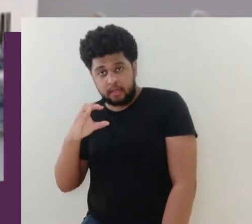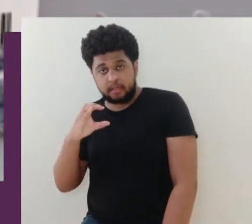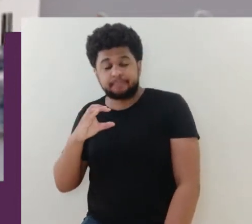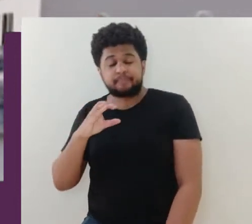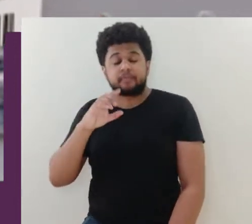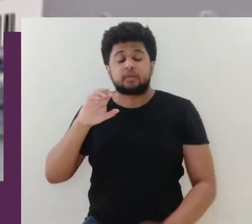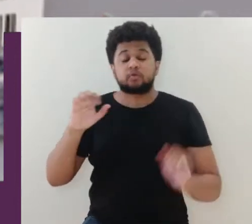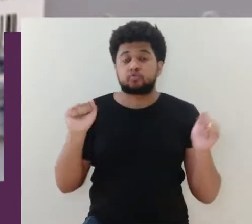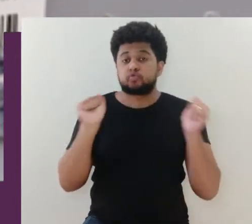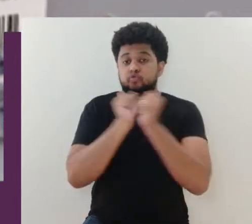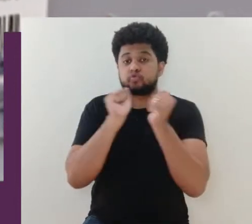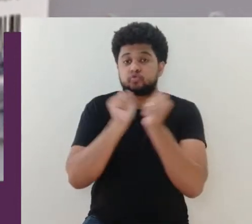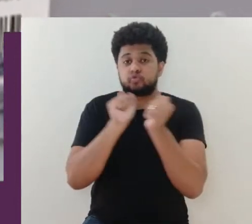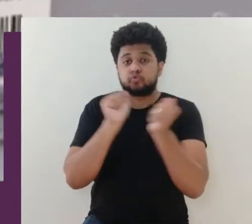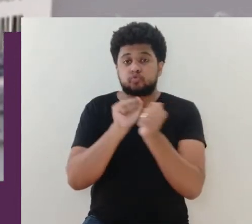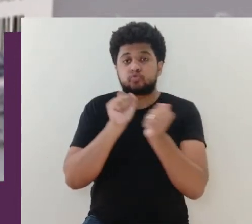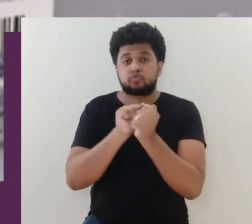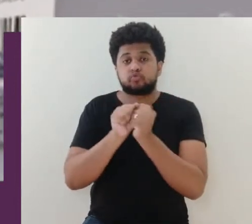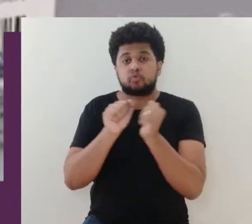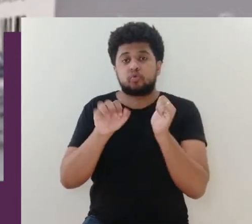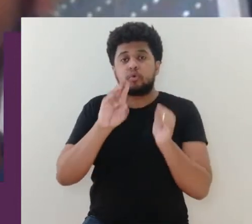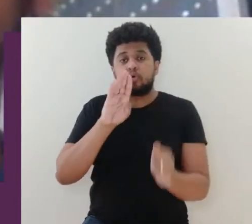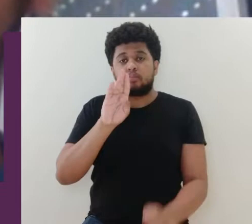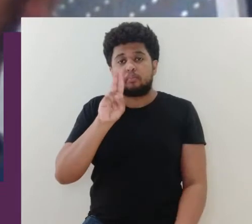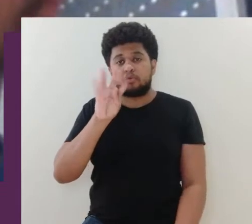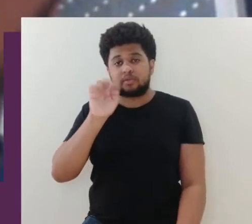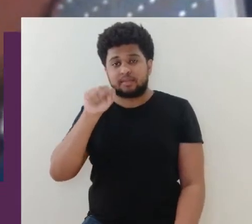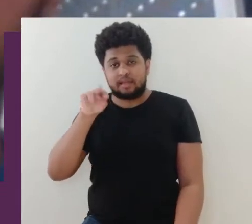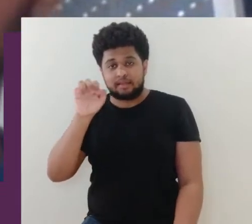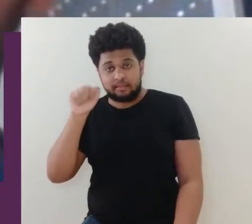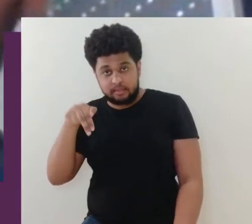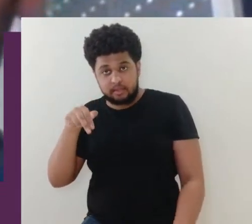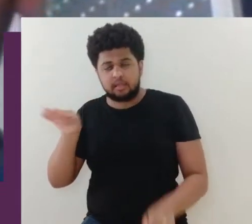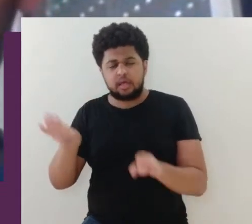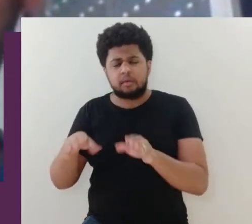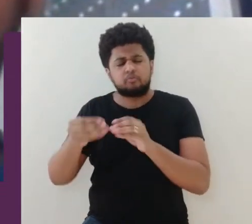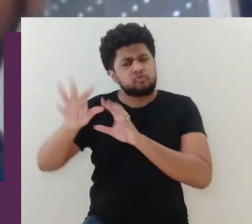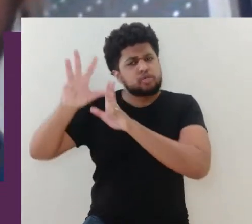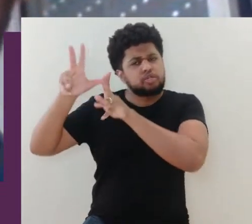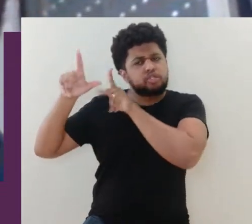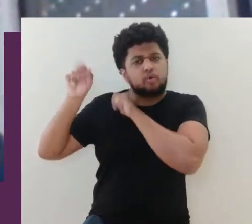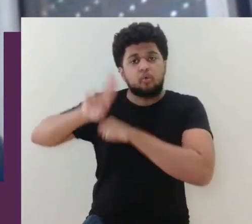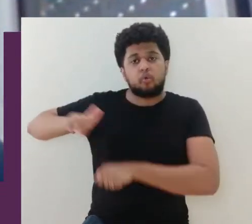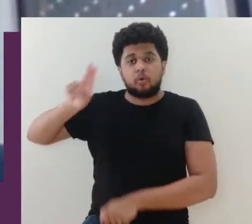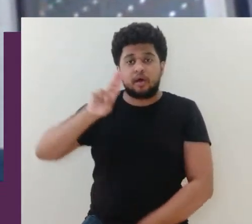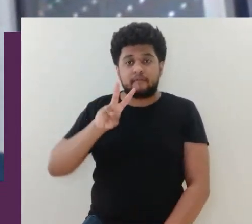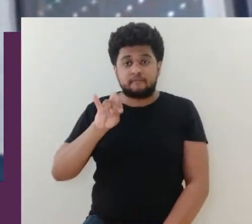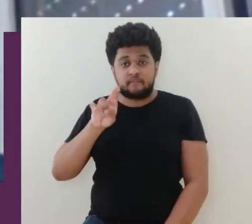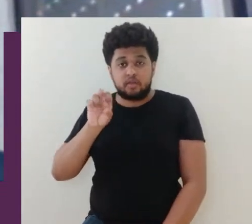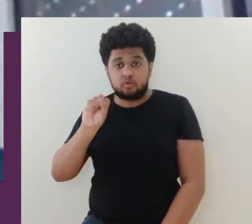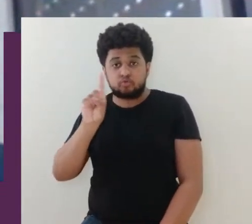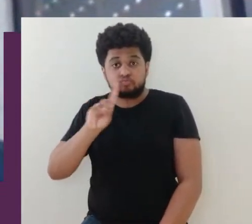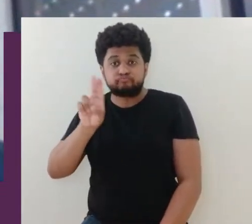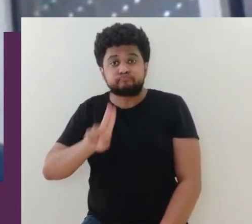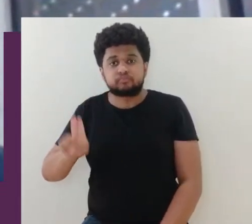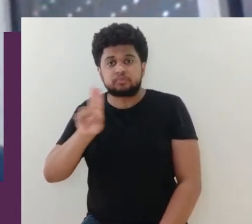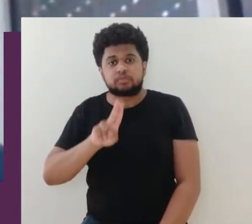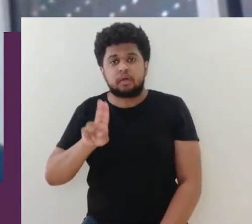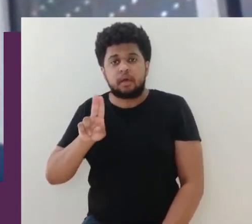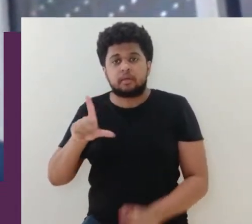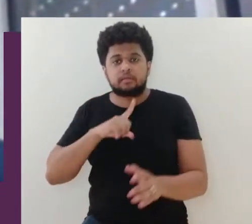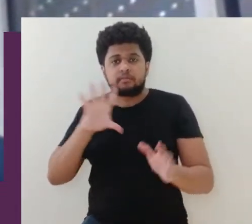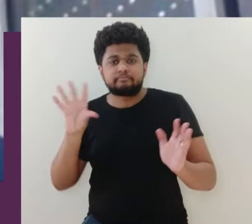laboratório Sinovac, que é em parceria com o Instituto Butantan, que é uma tecnologia muito antiga que utiliza vírus inativado, né? Pega o